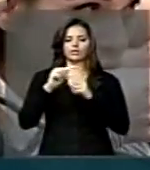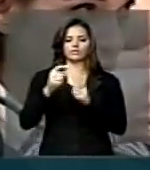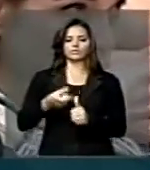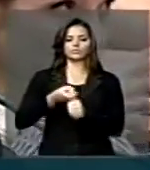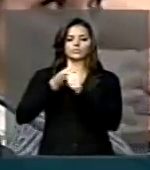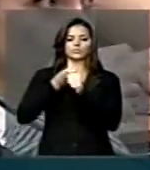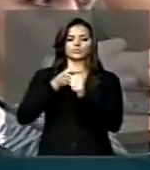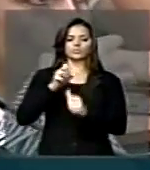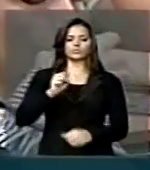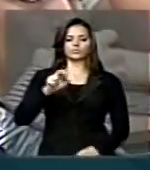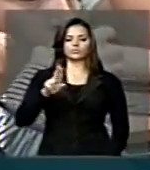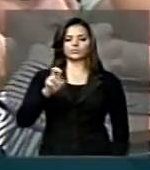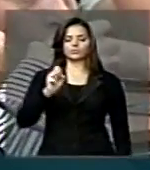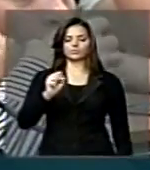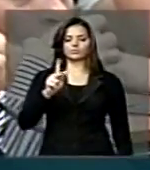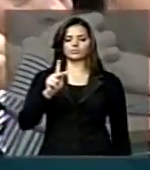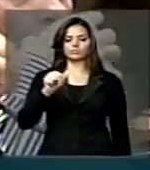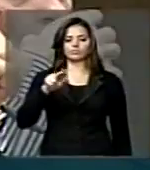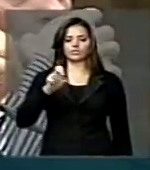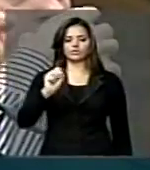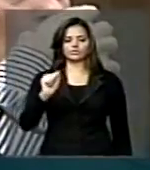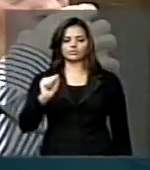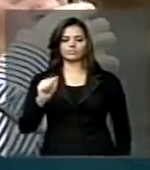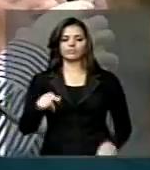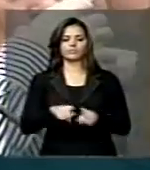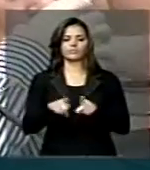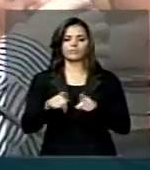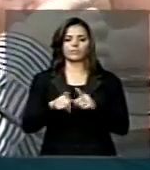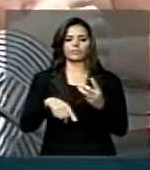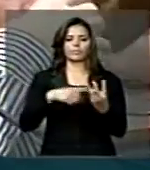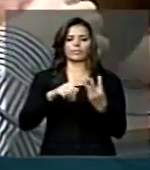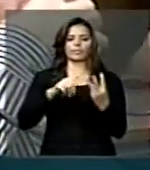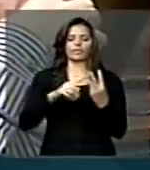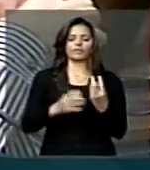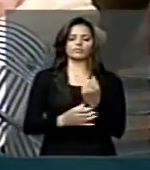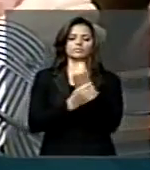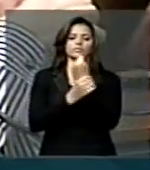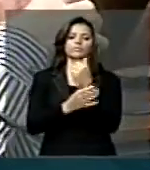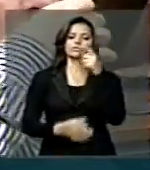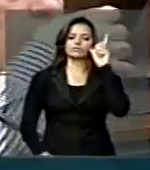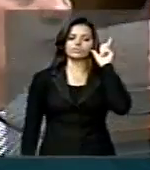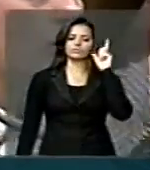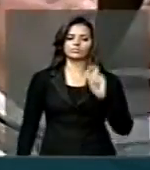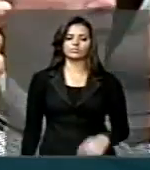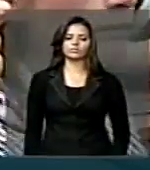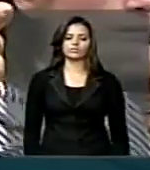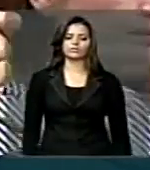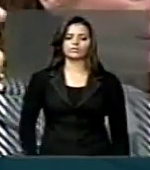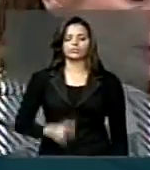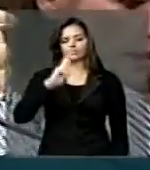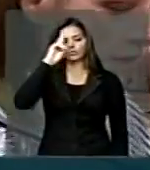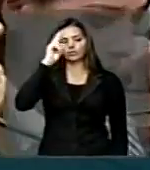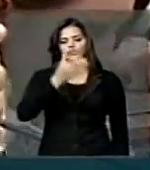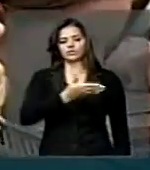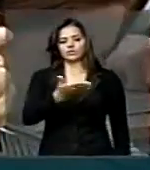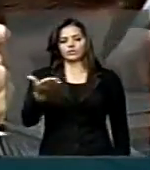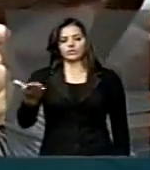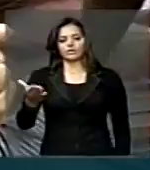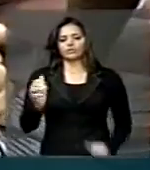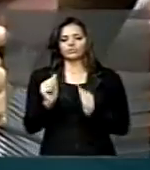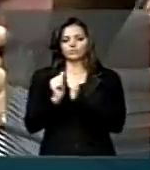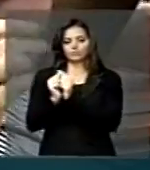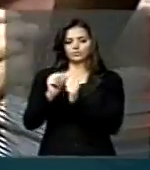suspensa. Está tudo gravado. Terceiro, a questão de segurança ontem para os senhores que estão do lado dos